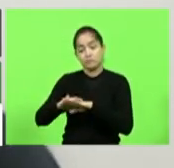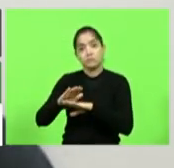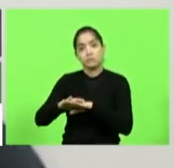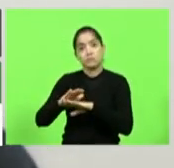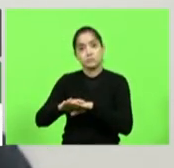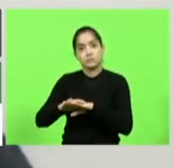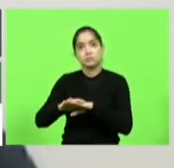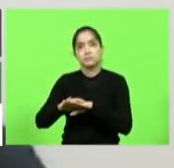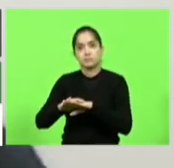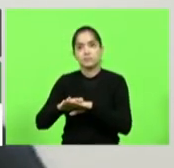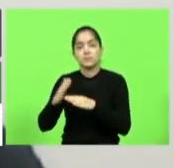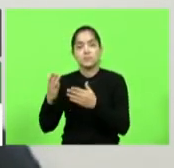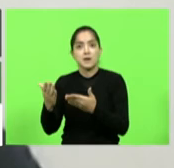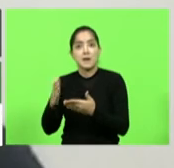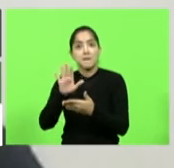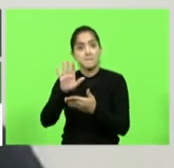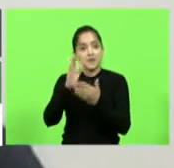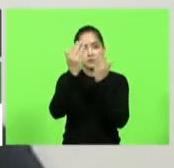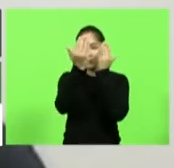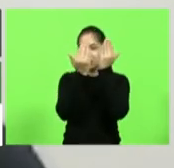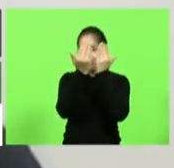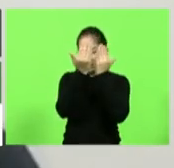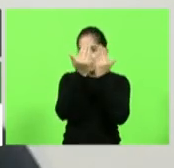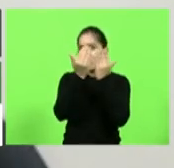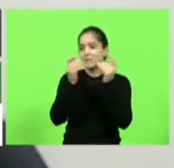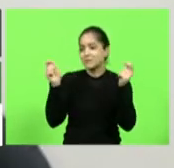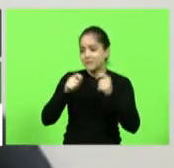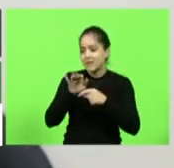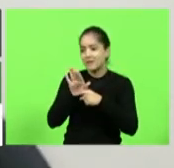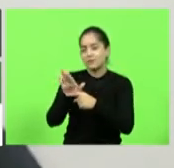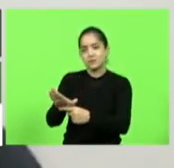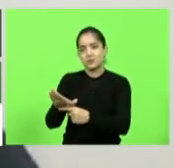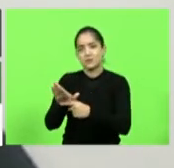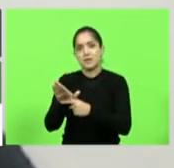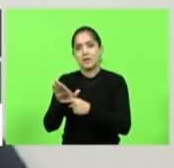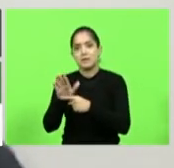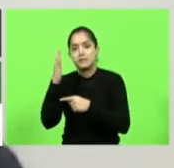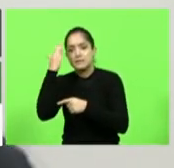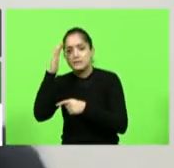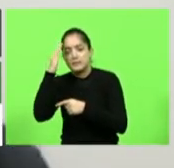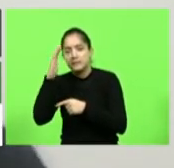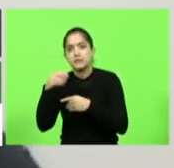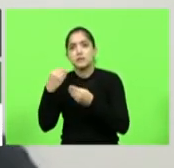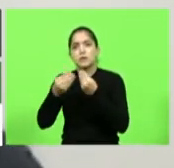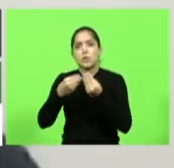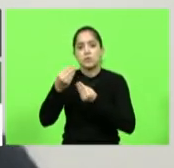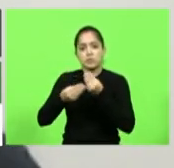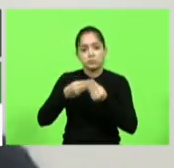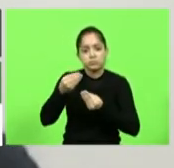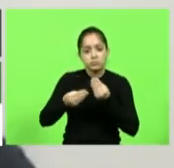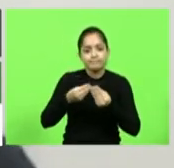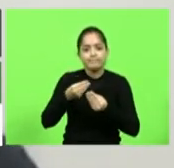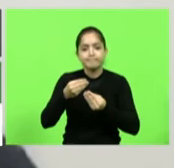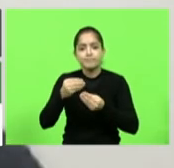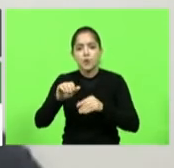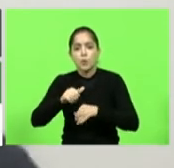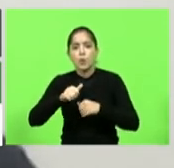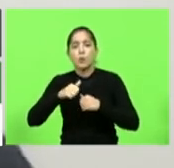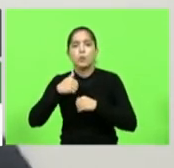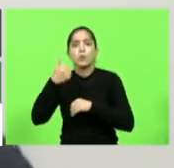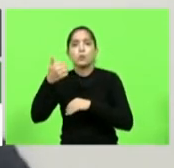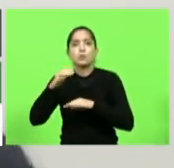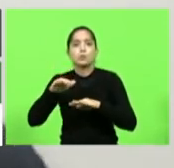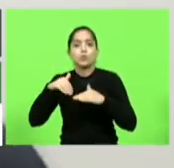na didática, mas o psicólogo pode ajudá-lo a entender a dinâmica de funcionamento de uma turma para ele pensar a melhor dinâmica,